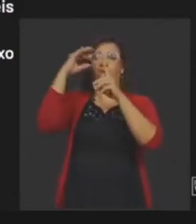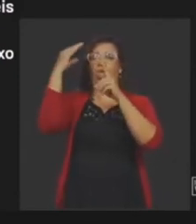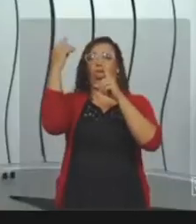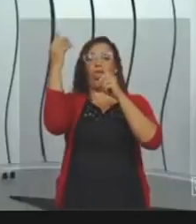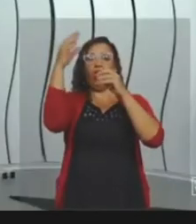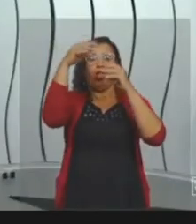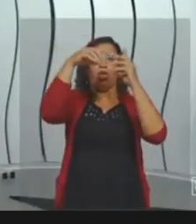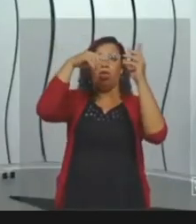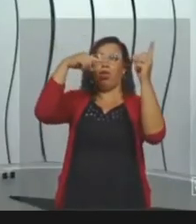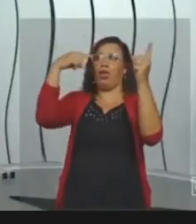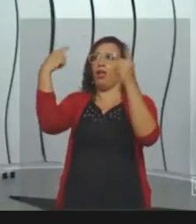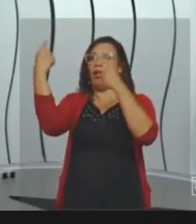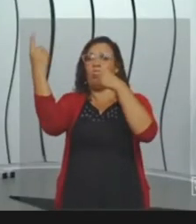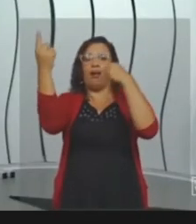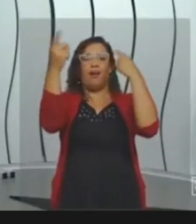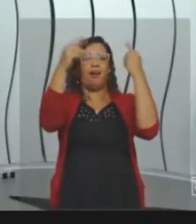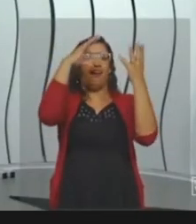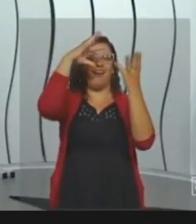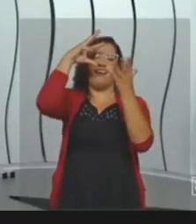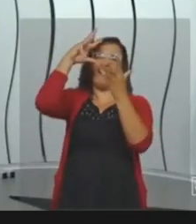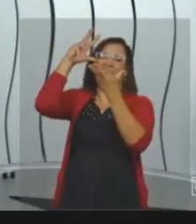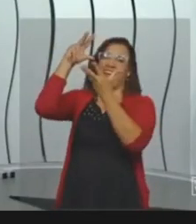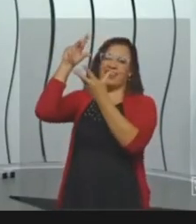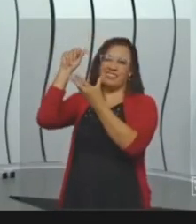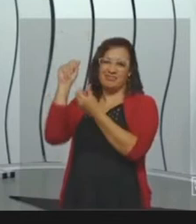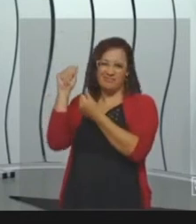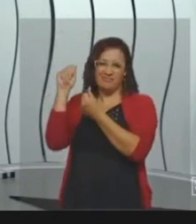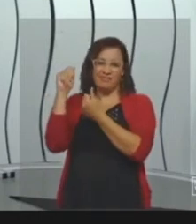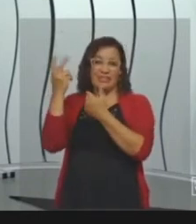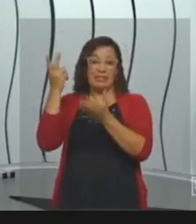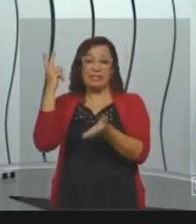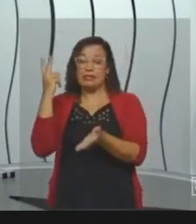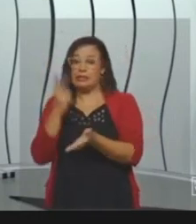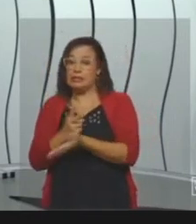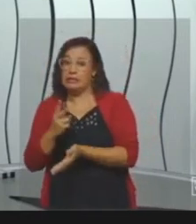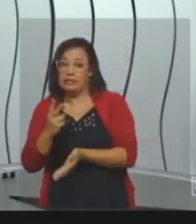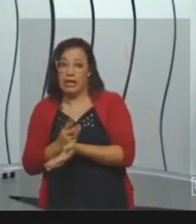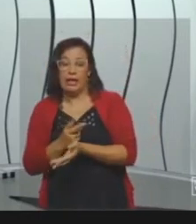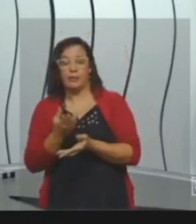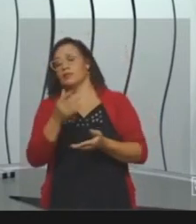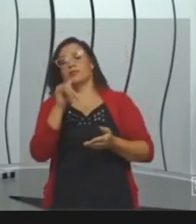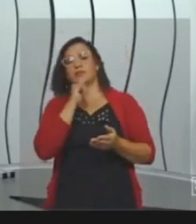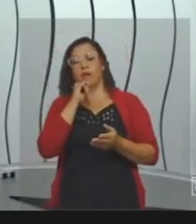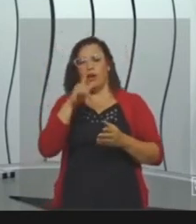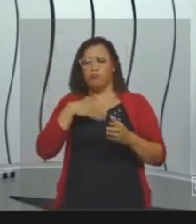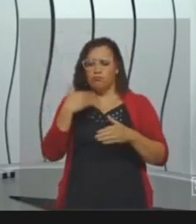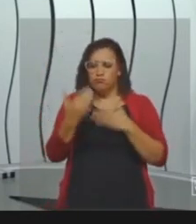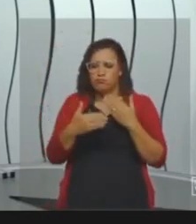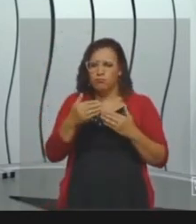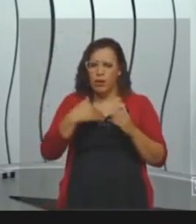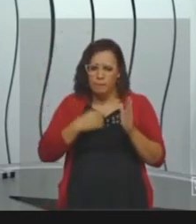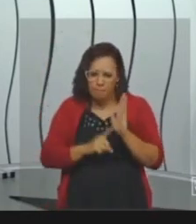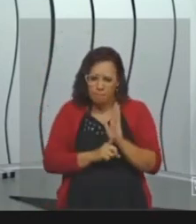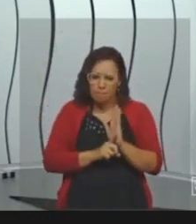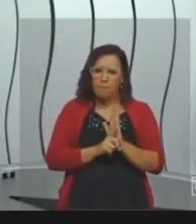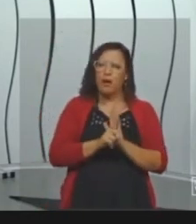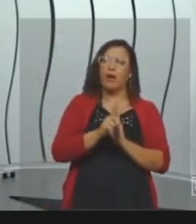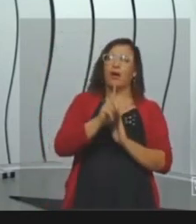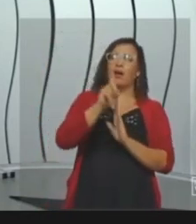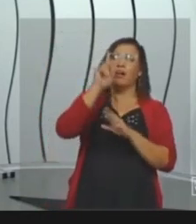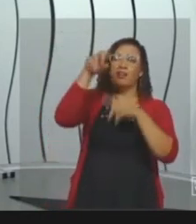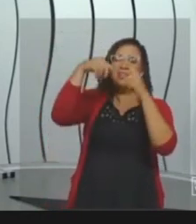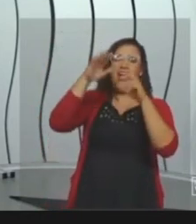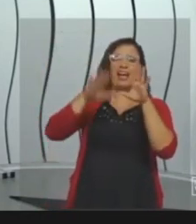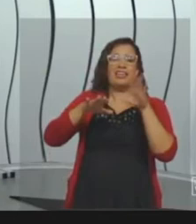Terra. Milhares. Então, cada vez que o homem ele desenvolve mais, ele também costuma criar